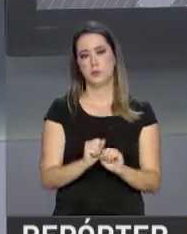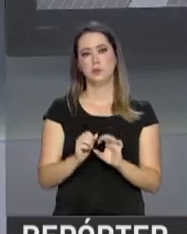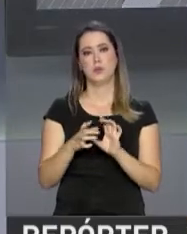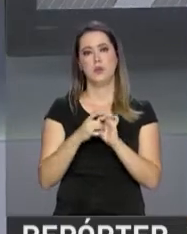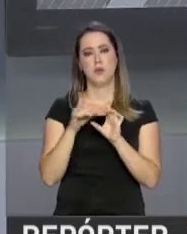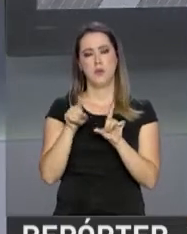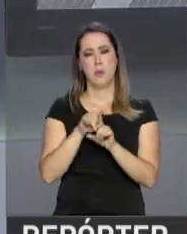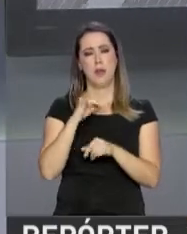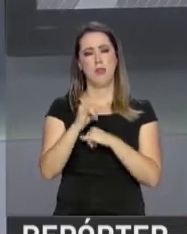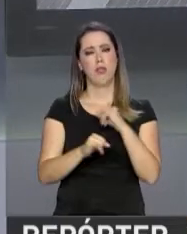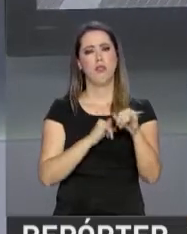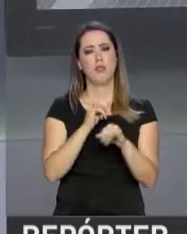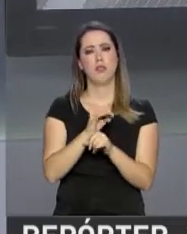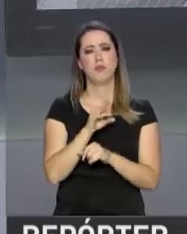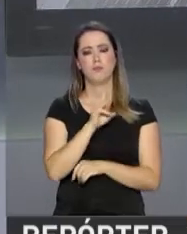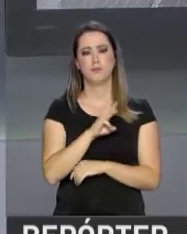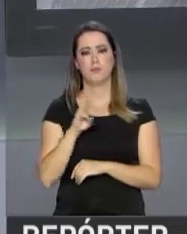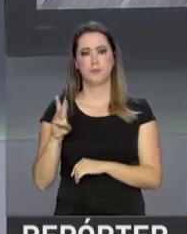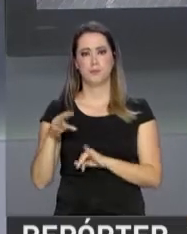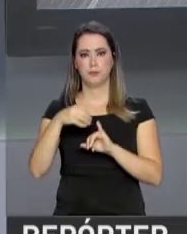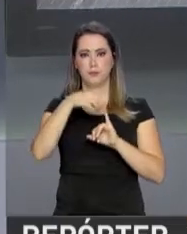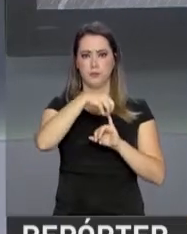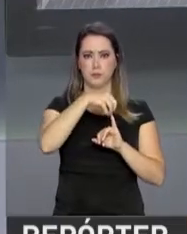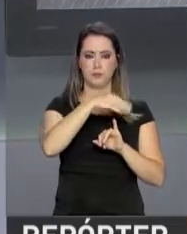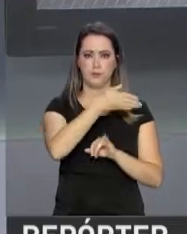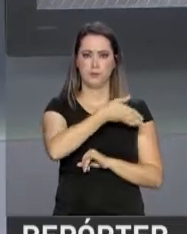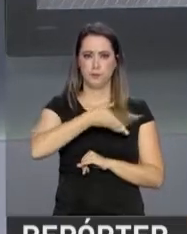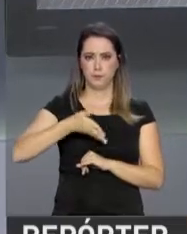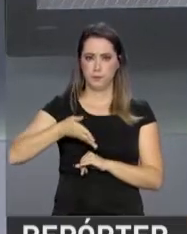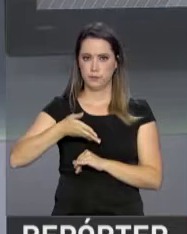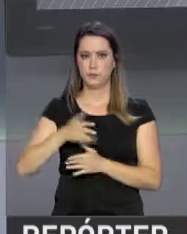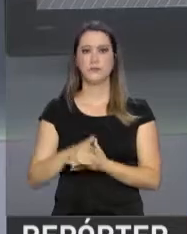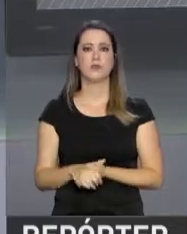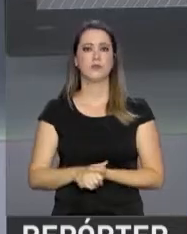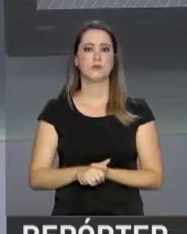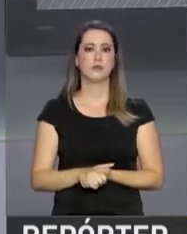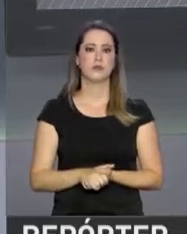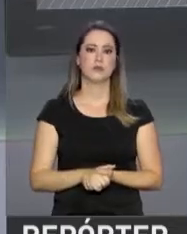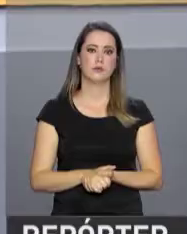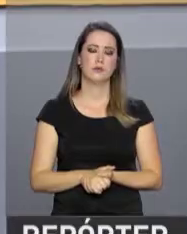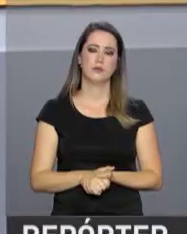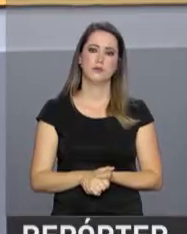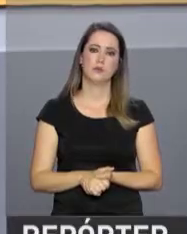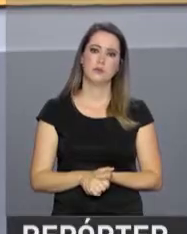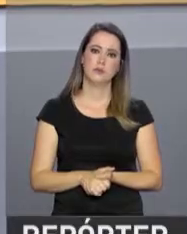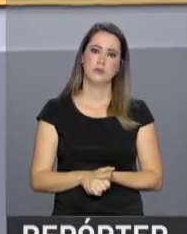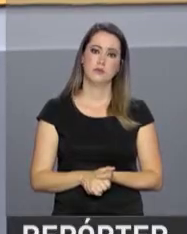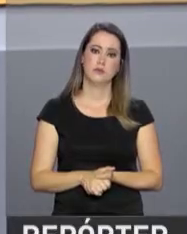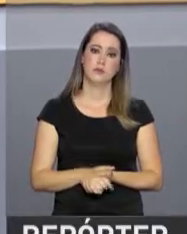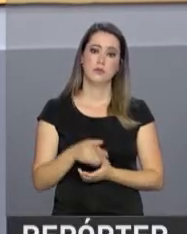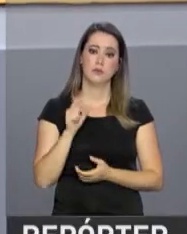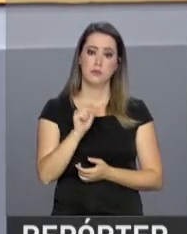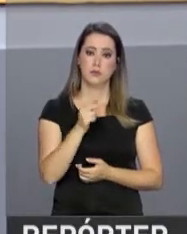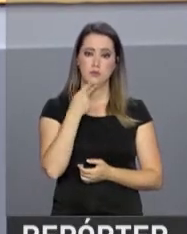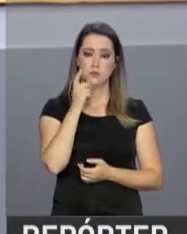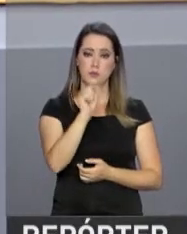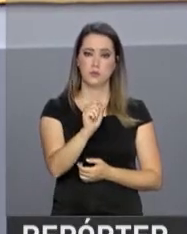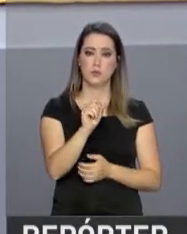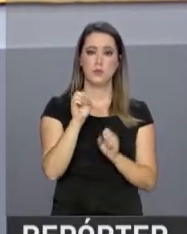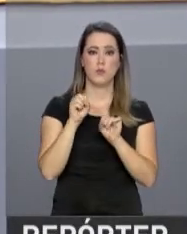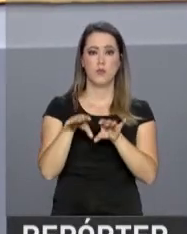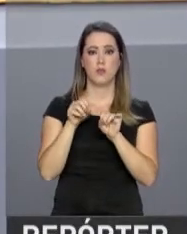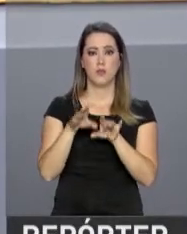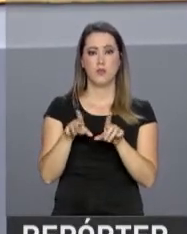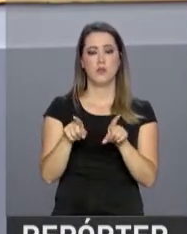ser feitos pela internet na página do inep que aparece aí na sua tela continuando a isso falando sobre educação